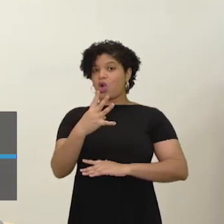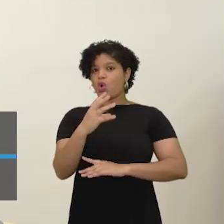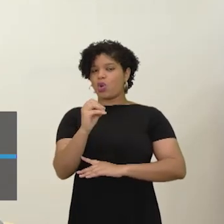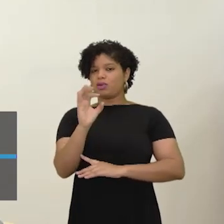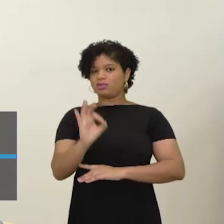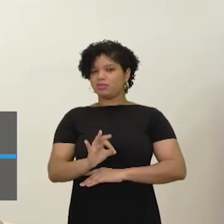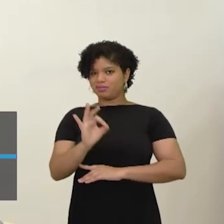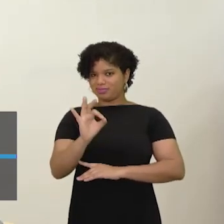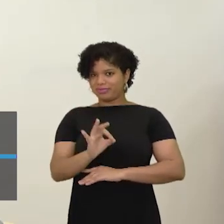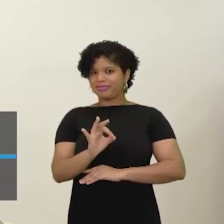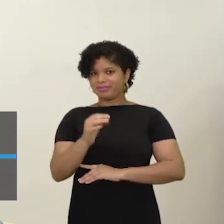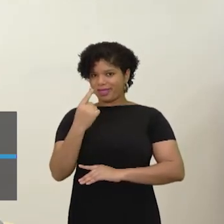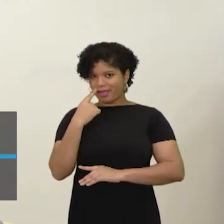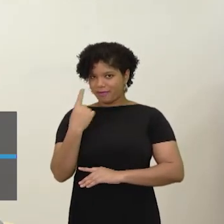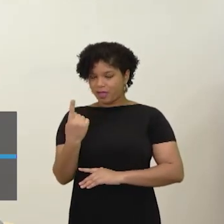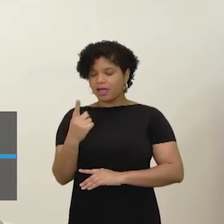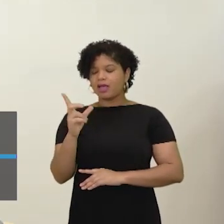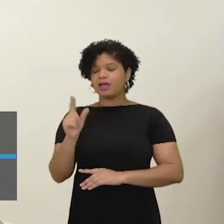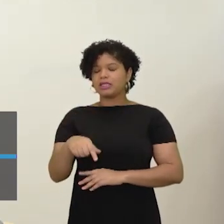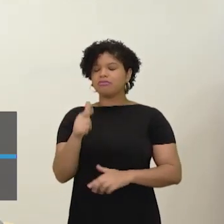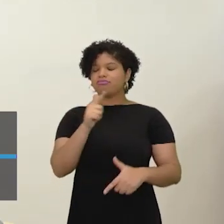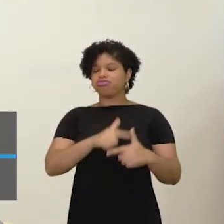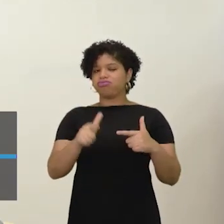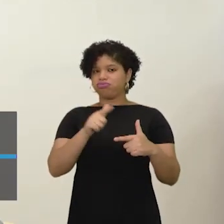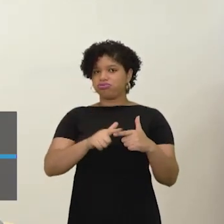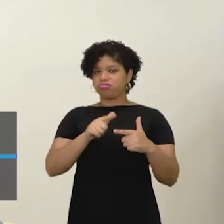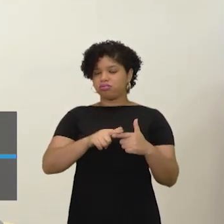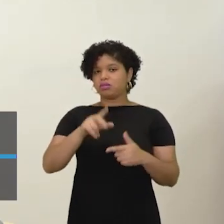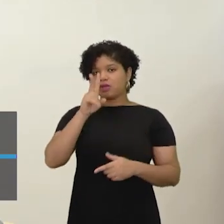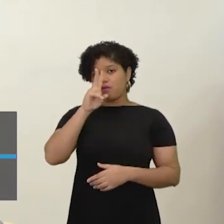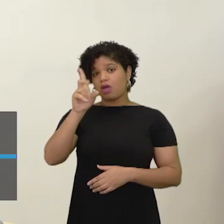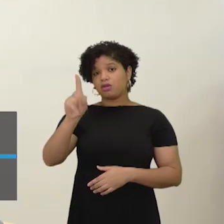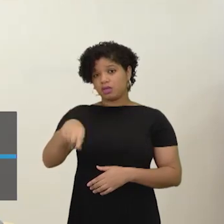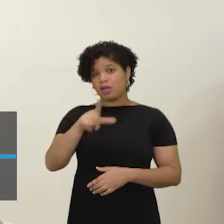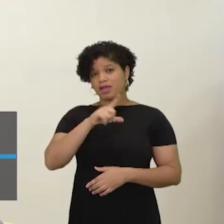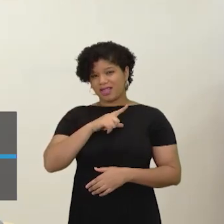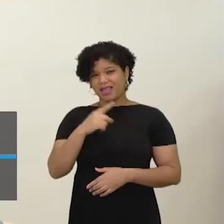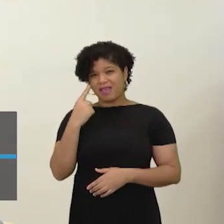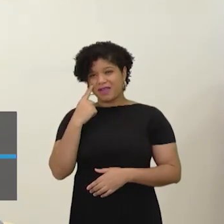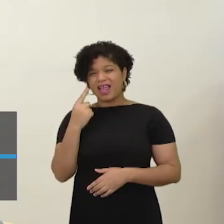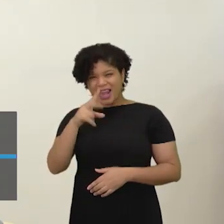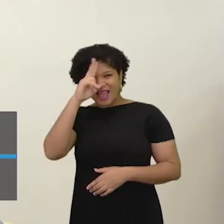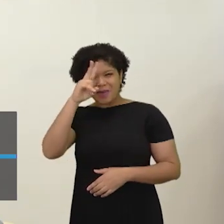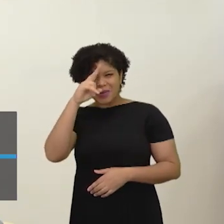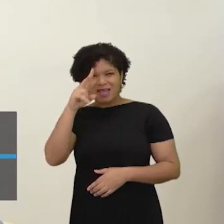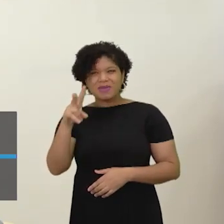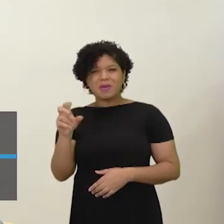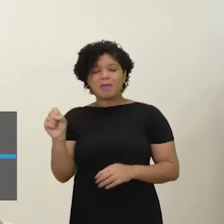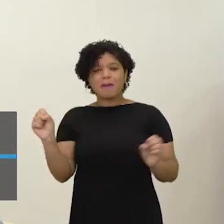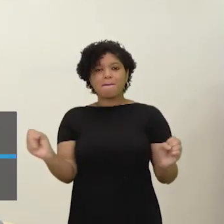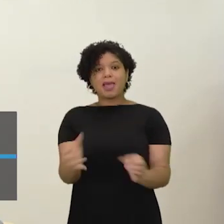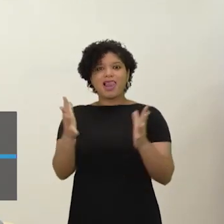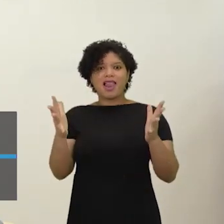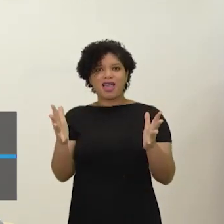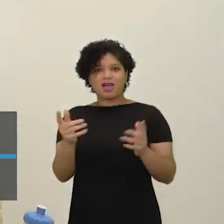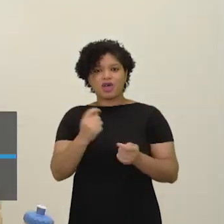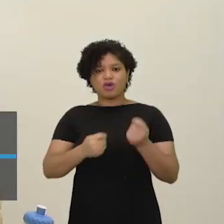gente tem como consequência uma grave crise econômica. Aí aquele milagre econômico, né, ele não se